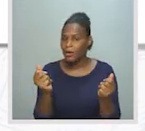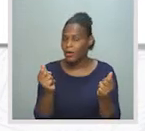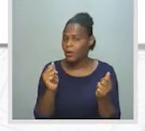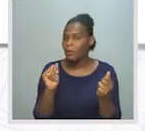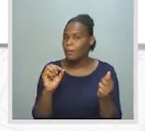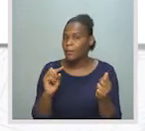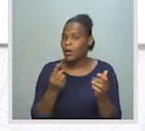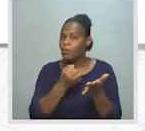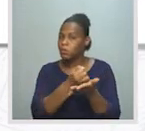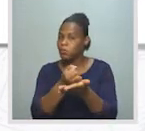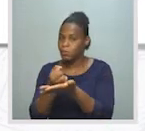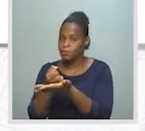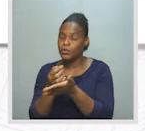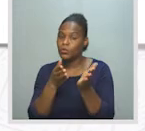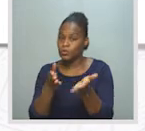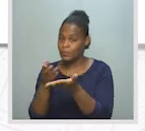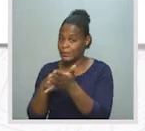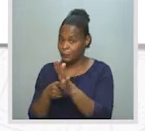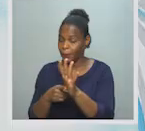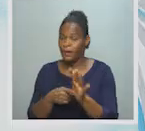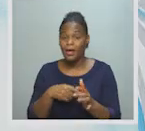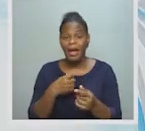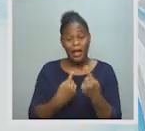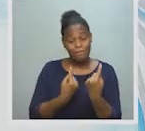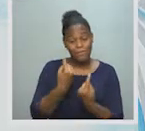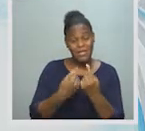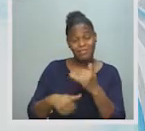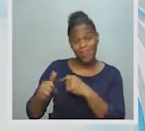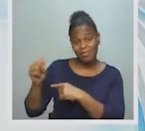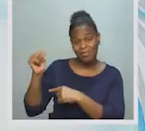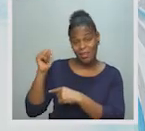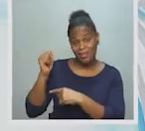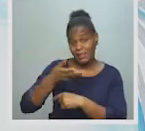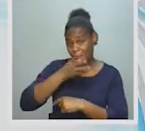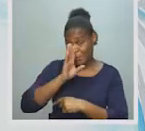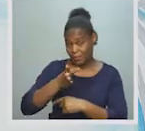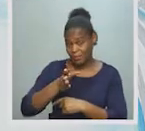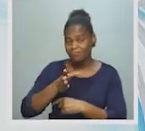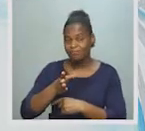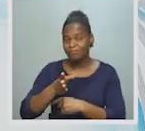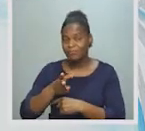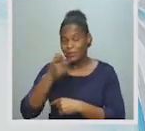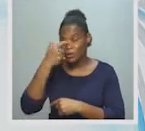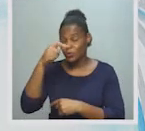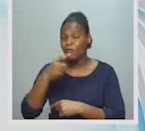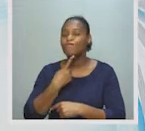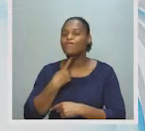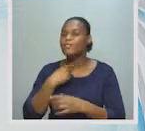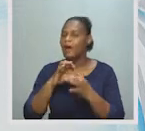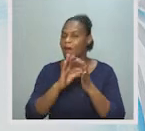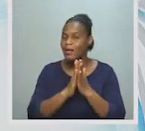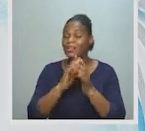instrumento auxiliador. Muitas vezes, por detrás das práticas fundamentalistas, estão